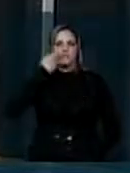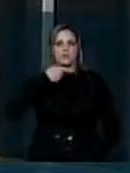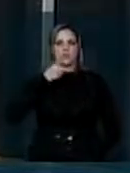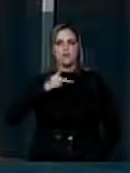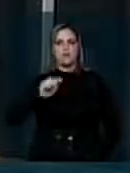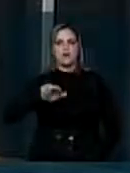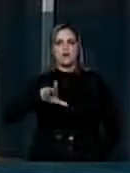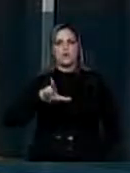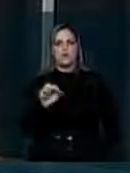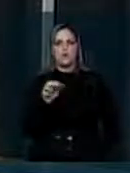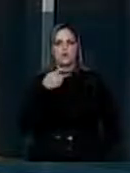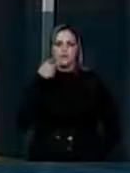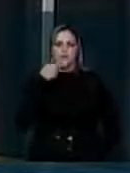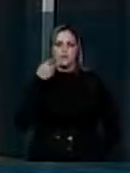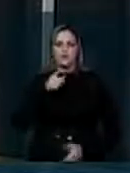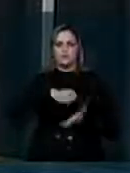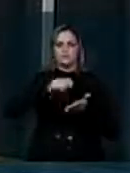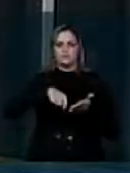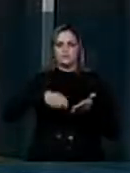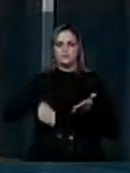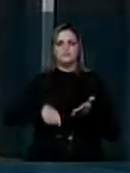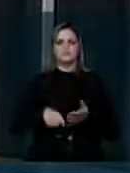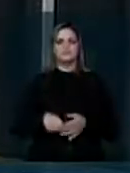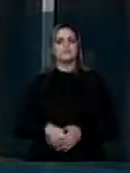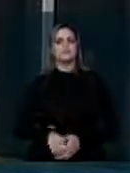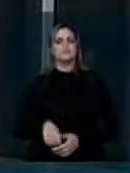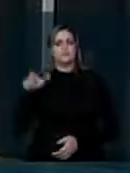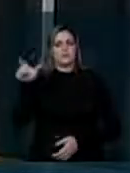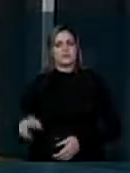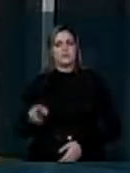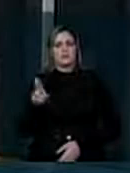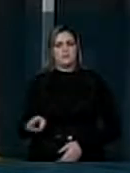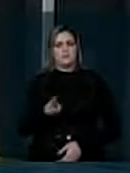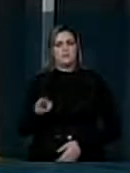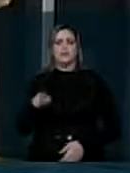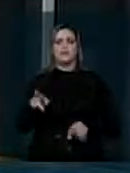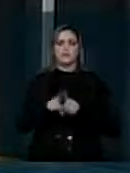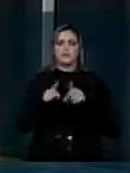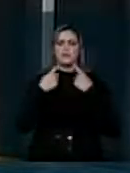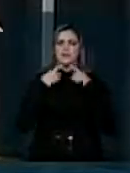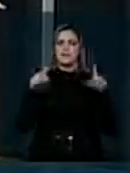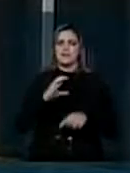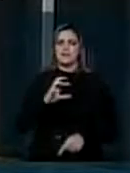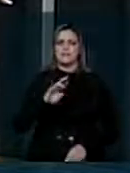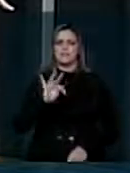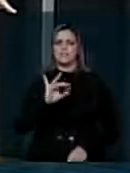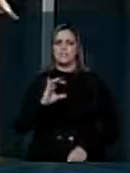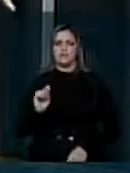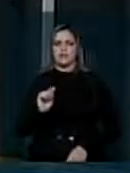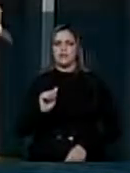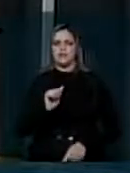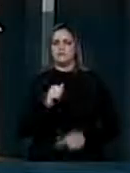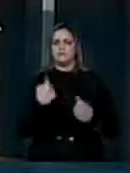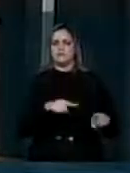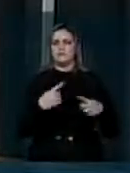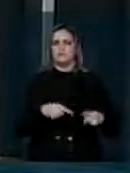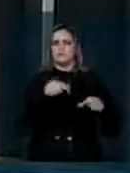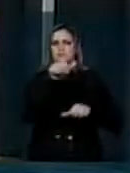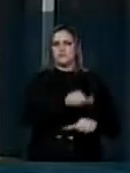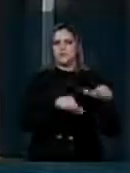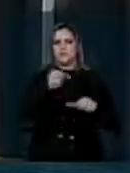de poder fazer a crítica à sua própria igreja para renová-la com o Espírito